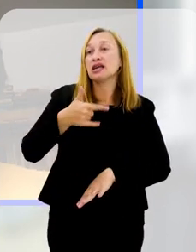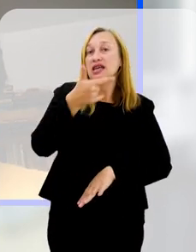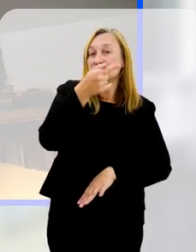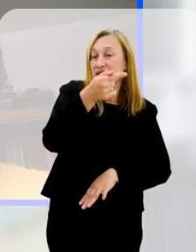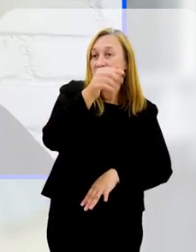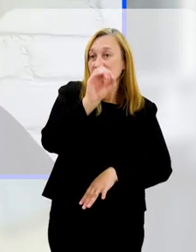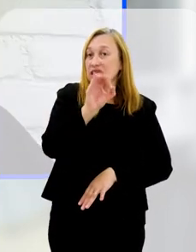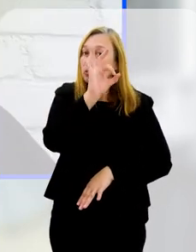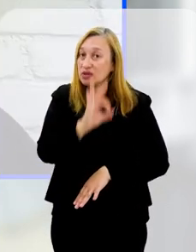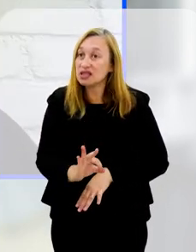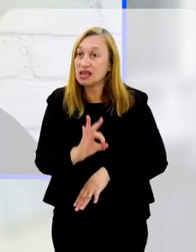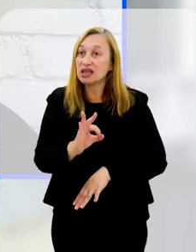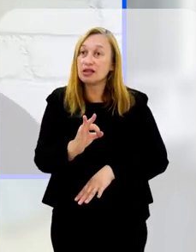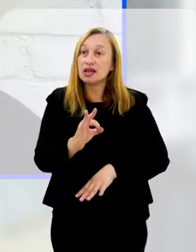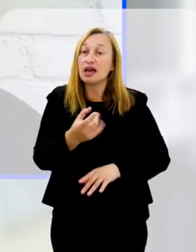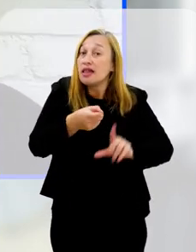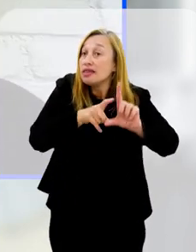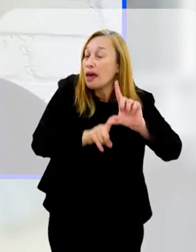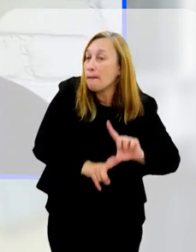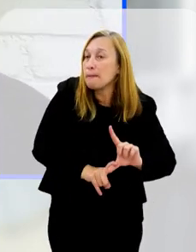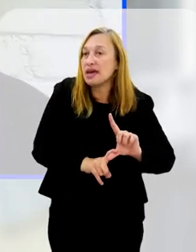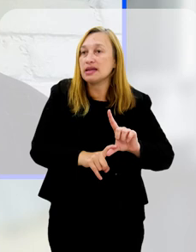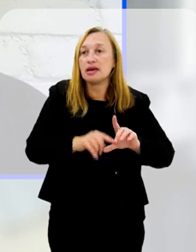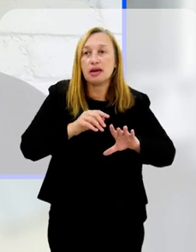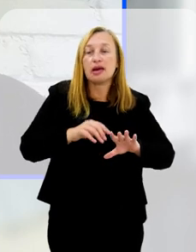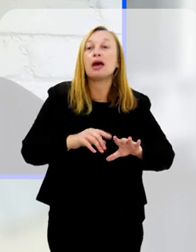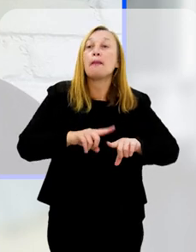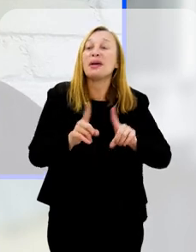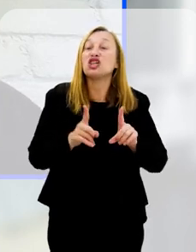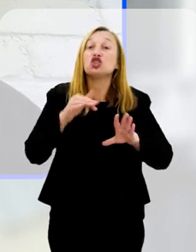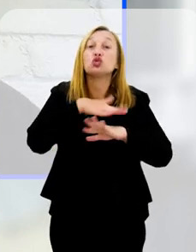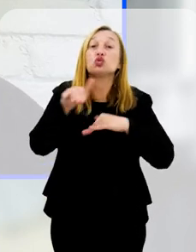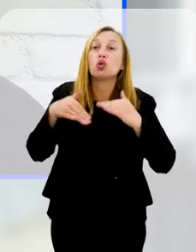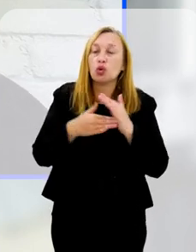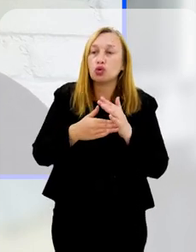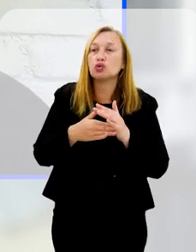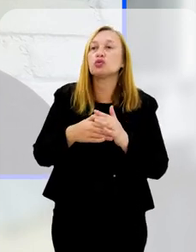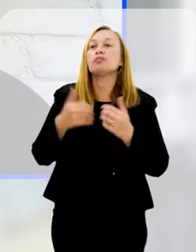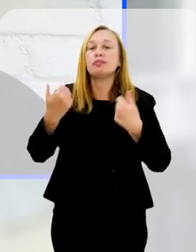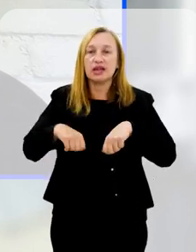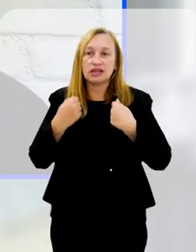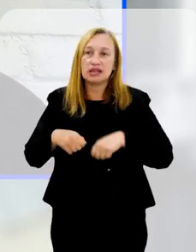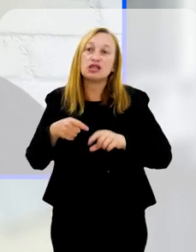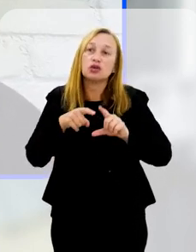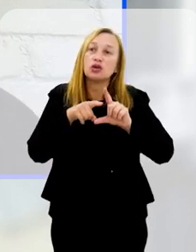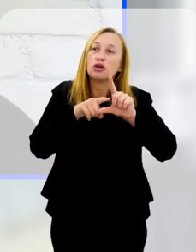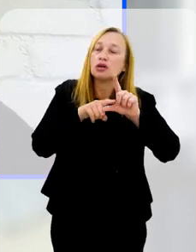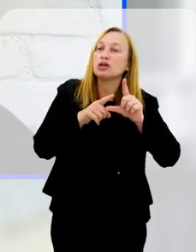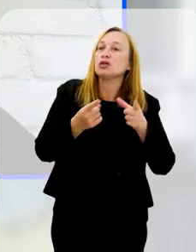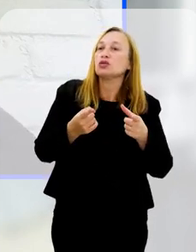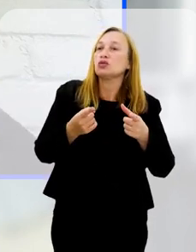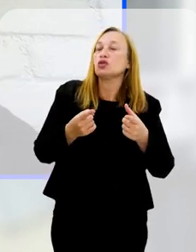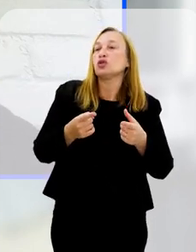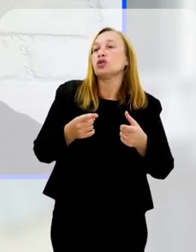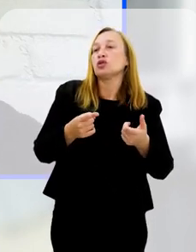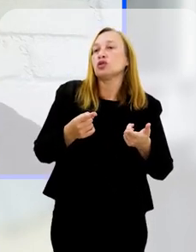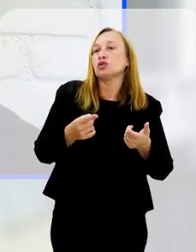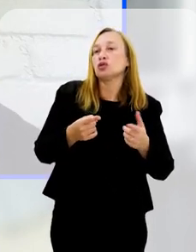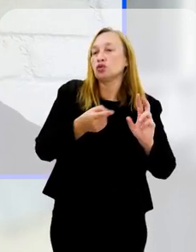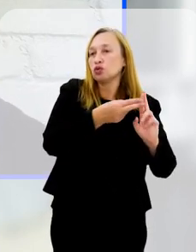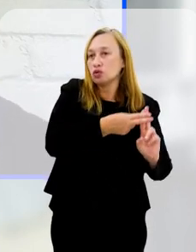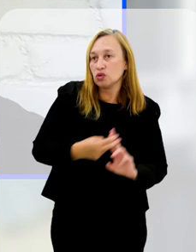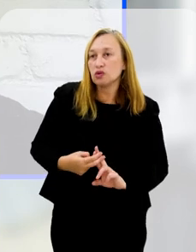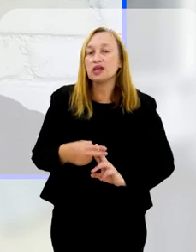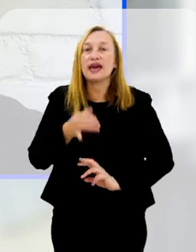dizer, 70% depende exclusivamente, mas toda a população depende do SUS para coisas muito importantes.